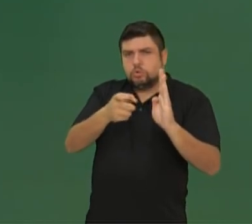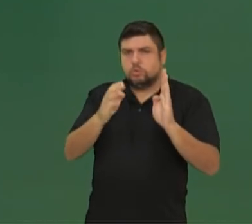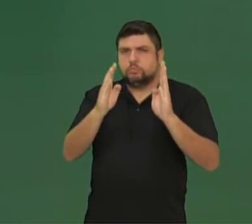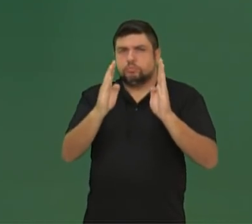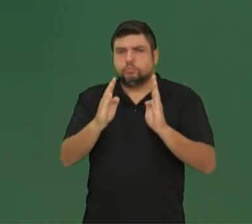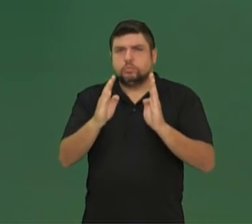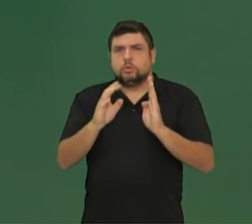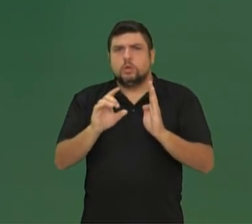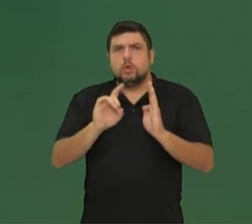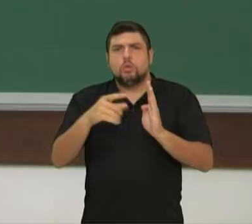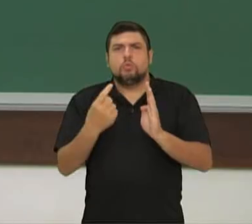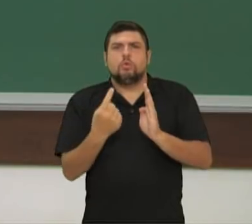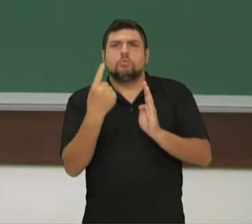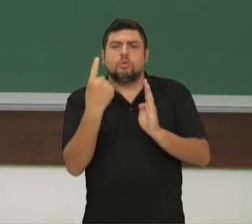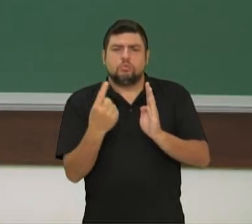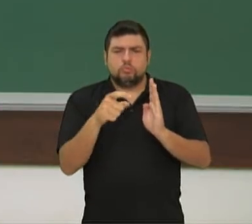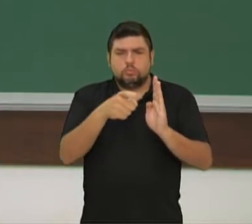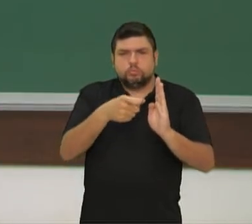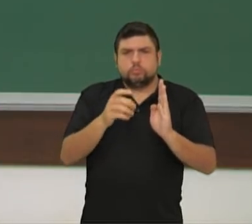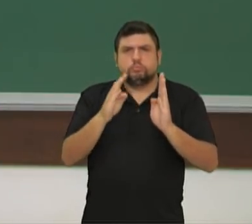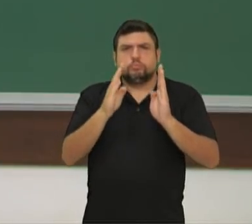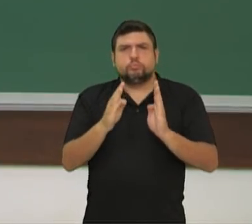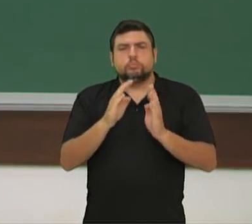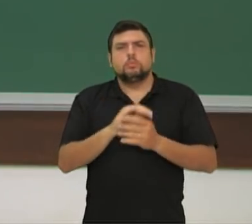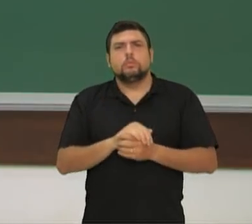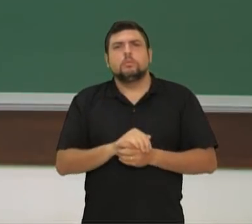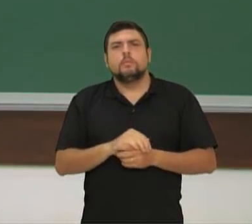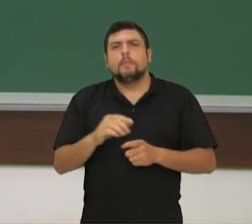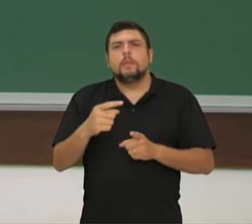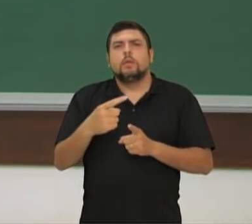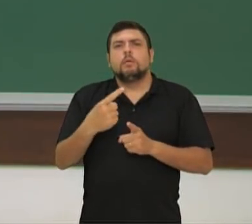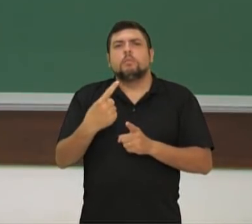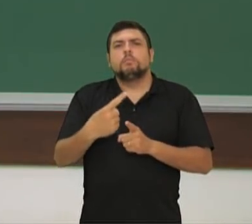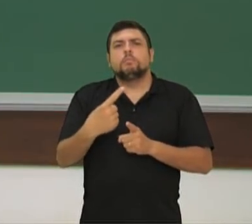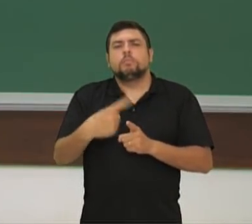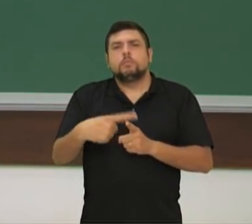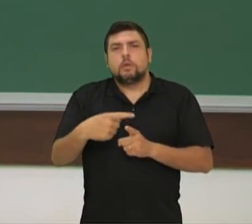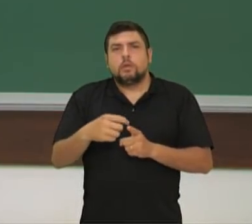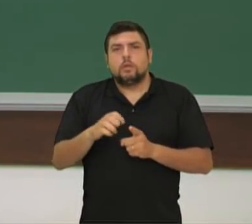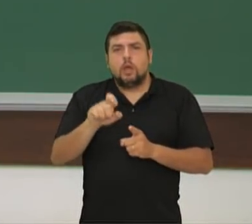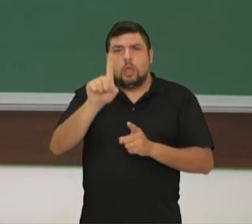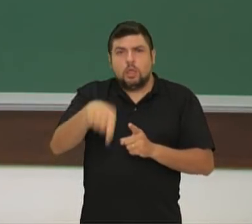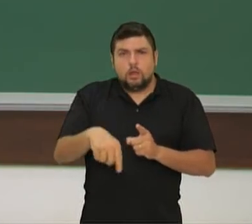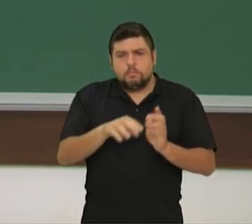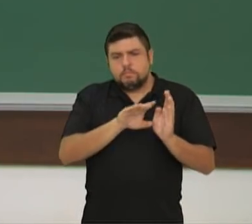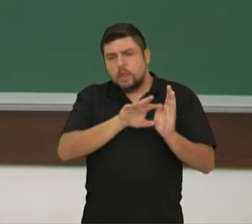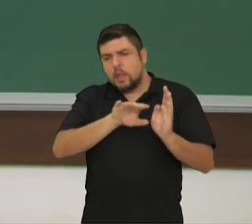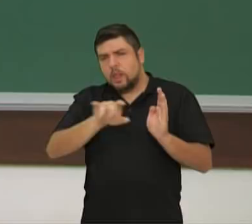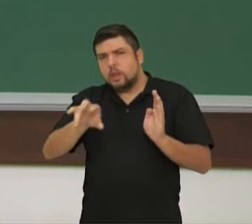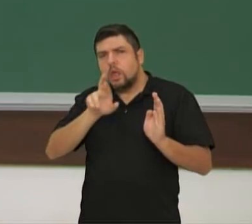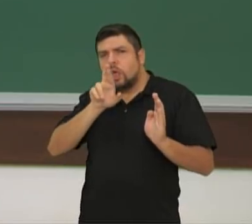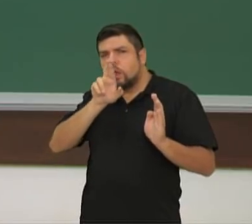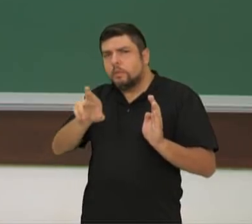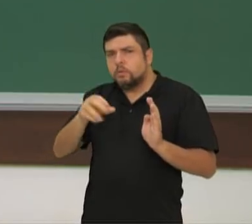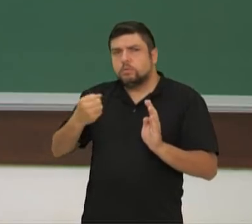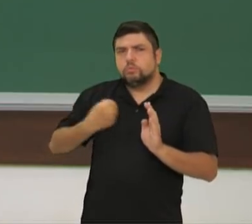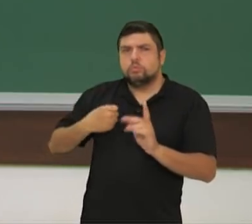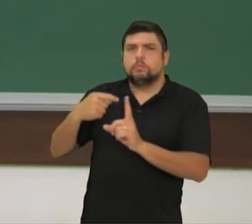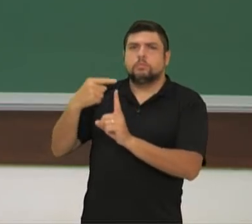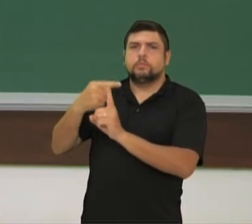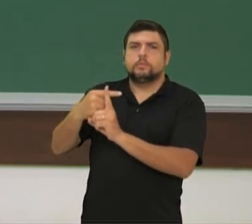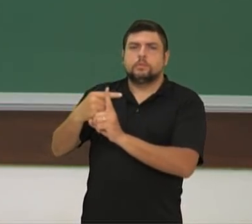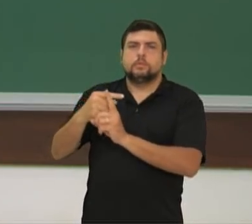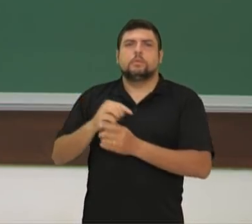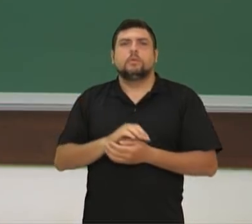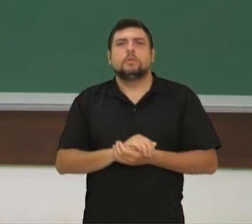único módulo. Por que um único módulo? Porque esse módulo resulta em um número positivo, certo? Por isso que ele tem